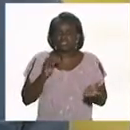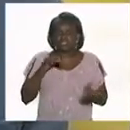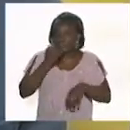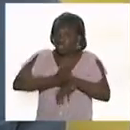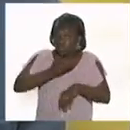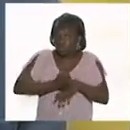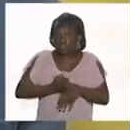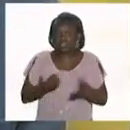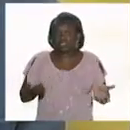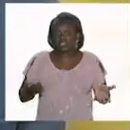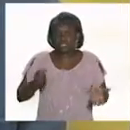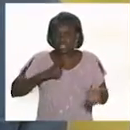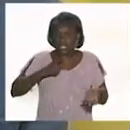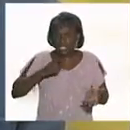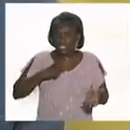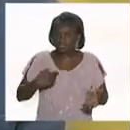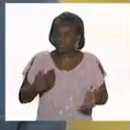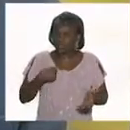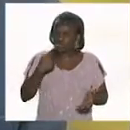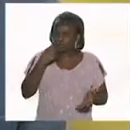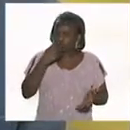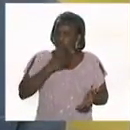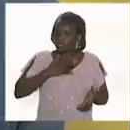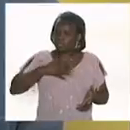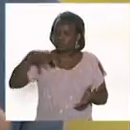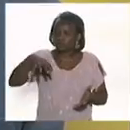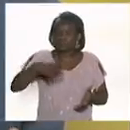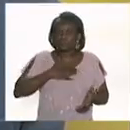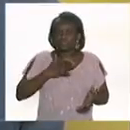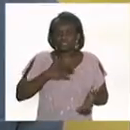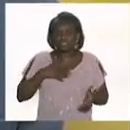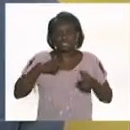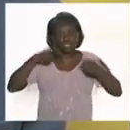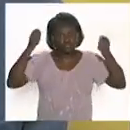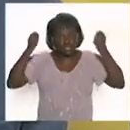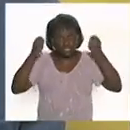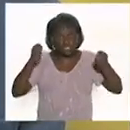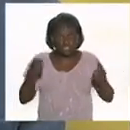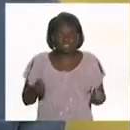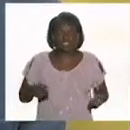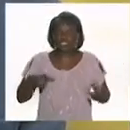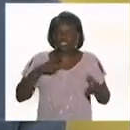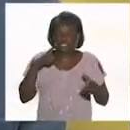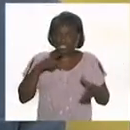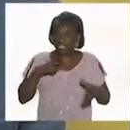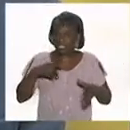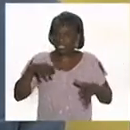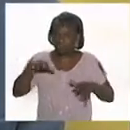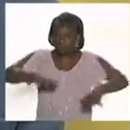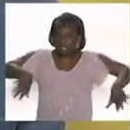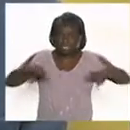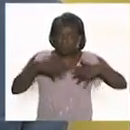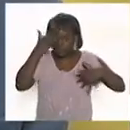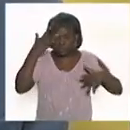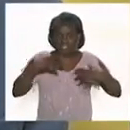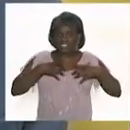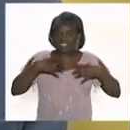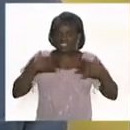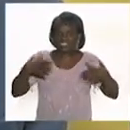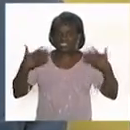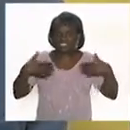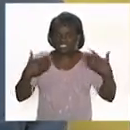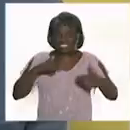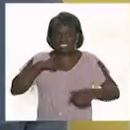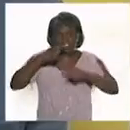como o próprio Volta Redonda, você tem uma identificação regional que faz com que esses clubes tenham torcida, com que esses clubes tenham um apelo regional,